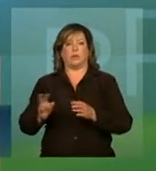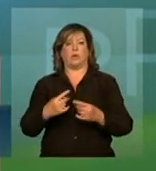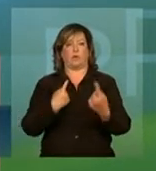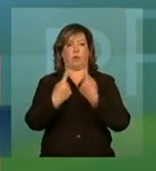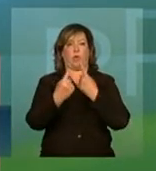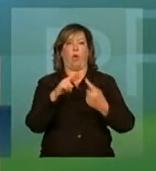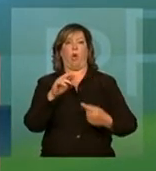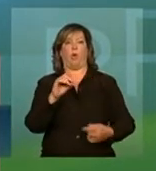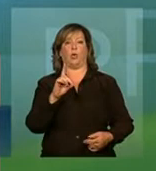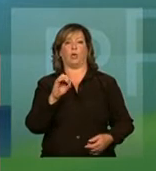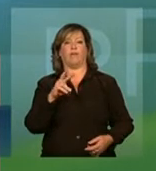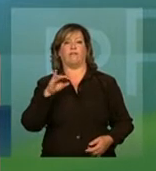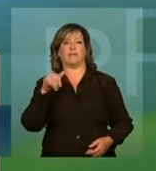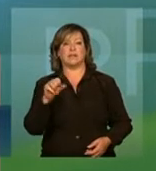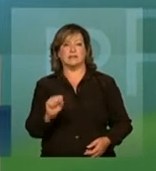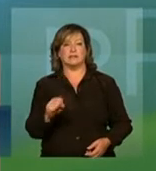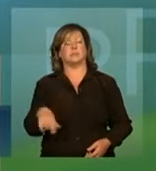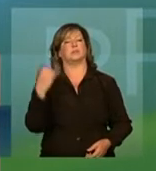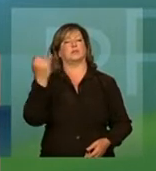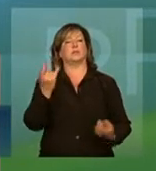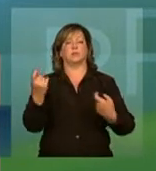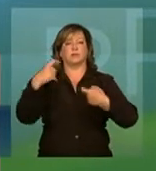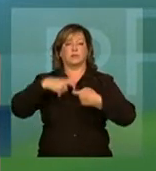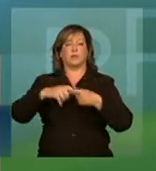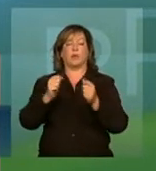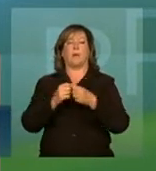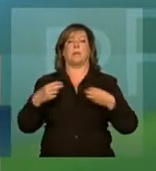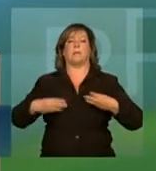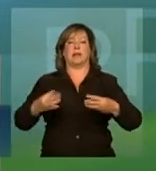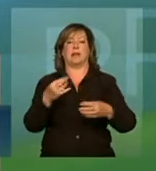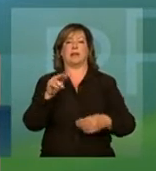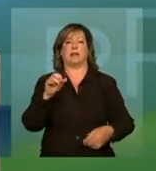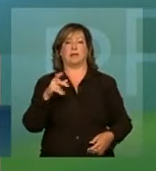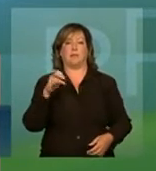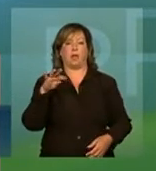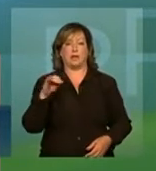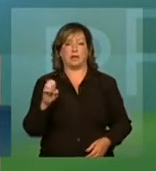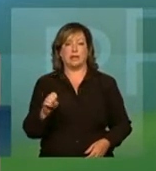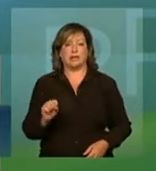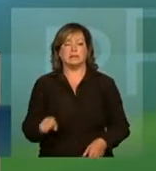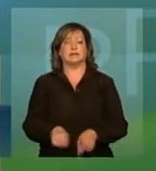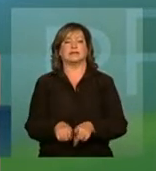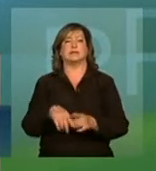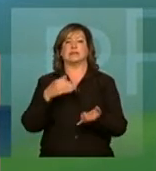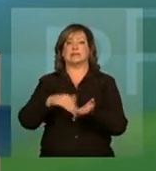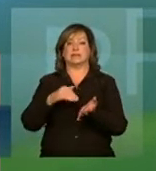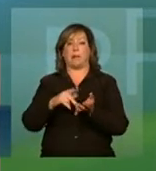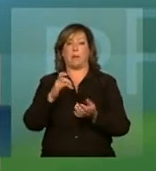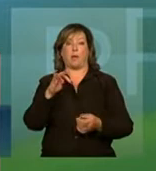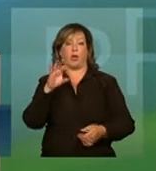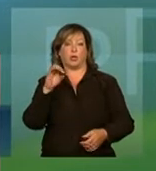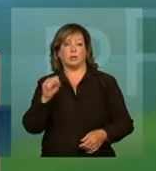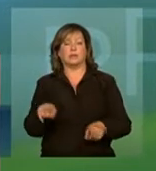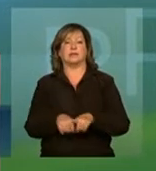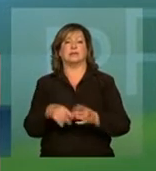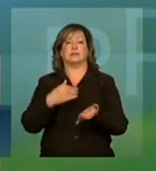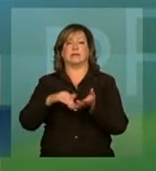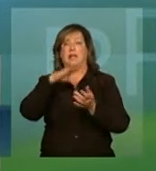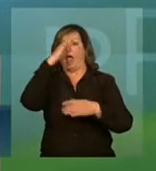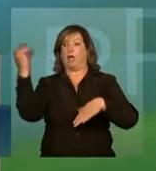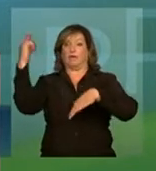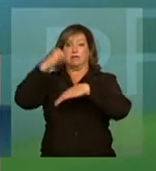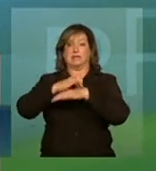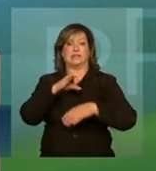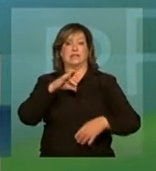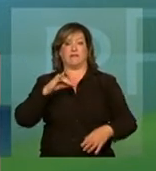importante parceria com o Ministério dos Transportes, ministro Sérgio Borges, Ministério, Secretaria de Portos, Secretaria de Aviação